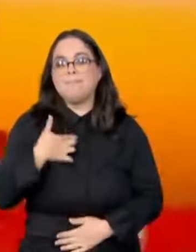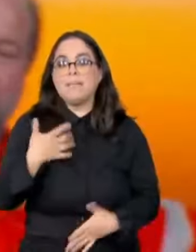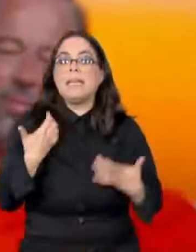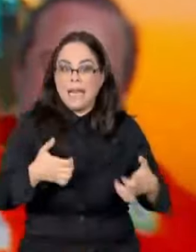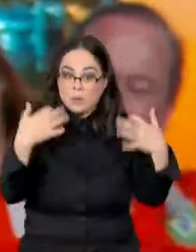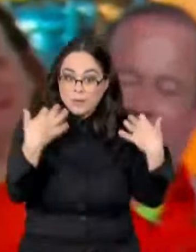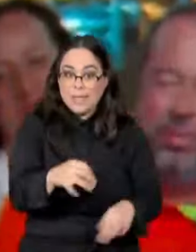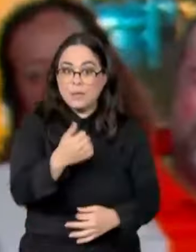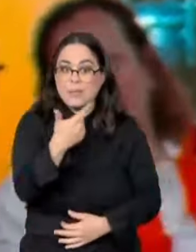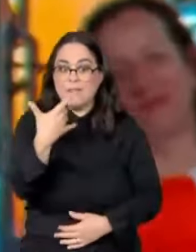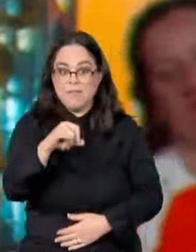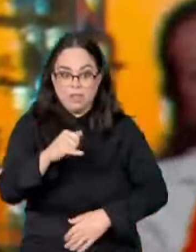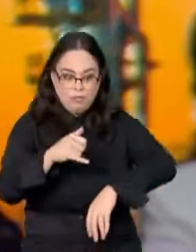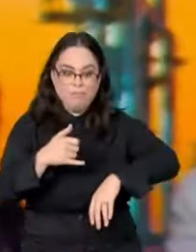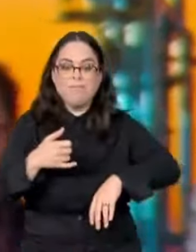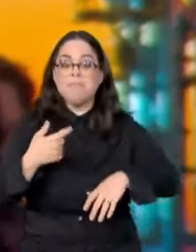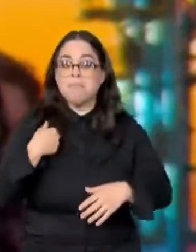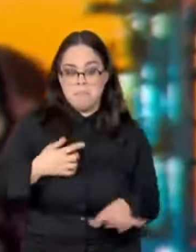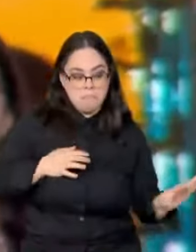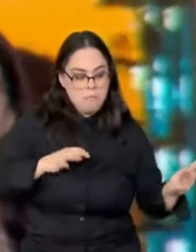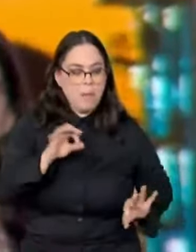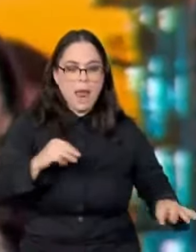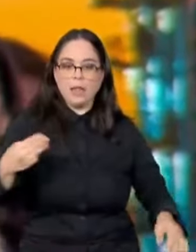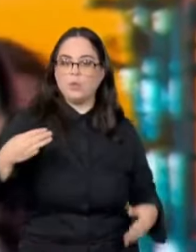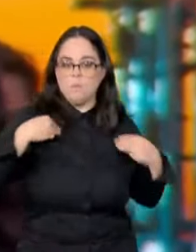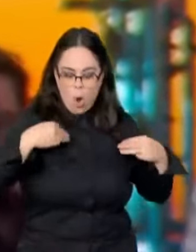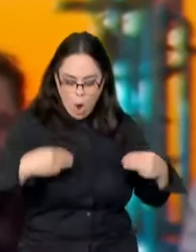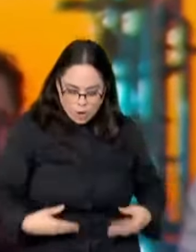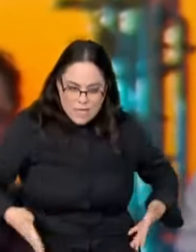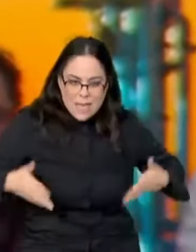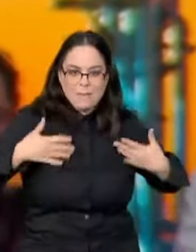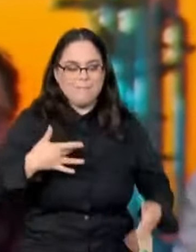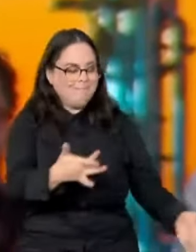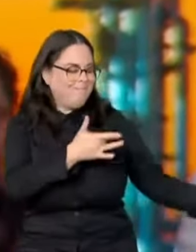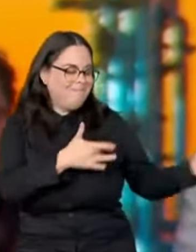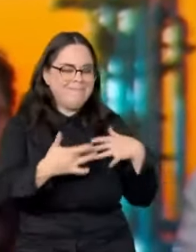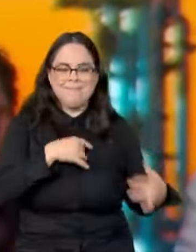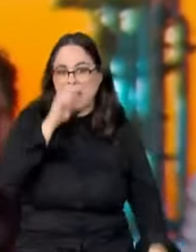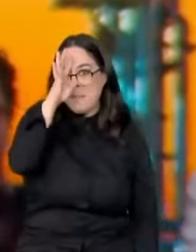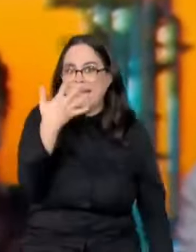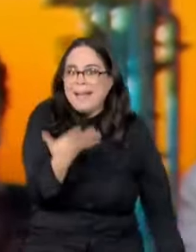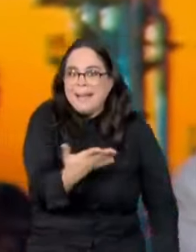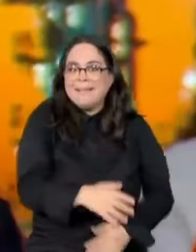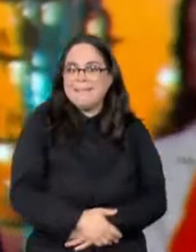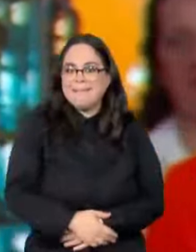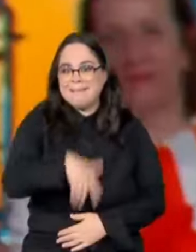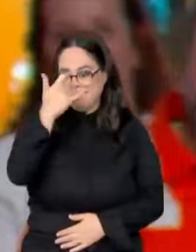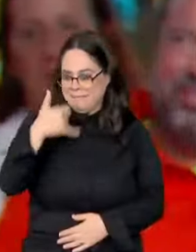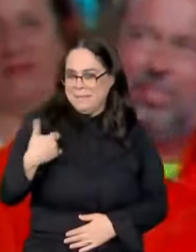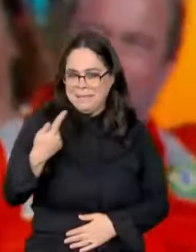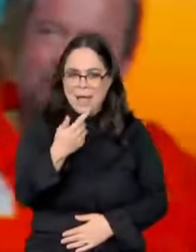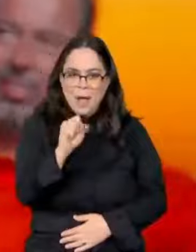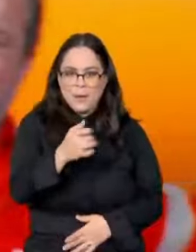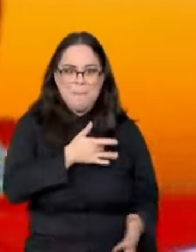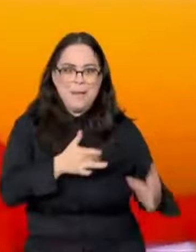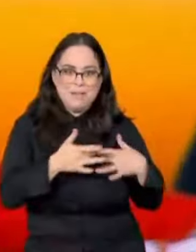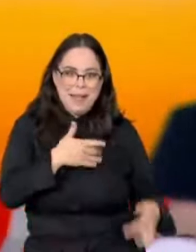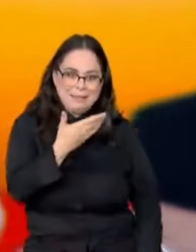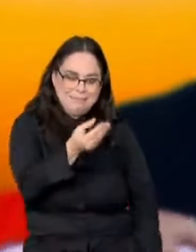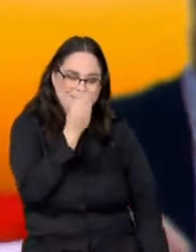120 anos. Estou preparado, motivado, apaixonado. Imagina um cara de 78 anos apaixonado,